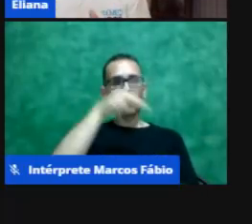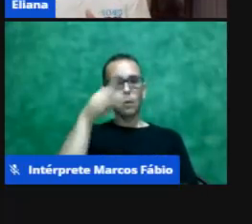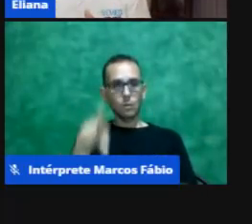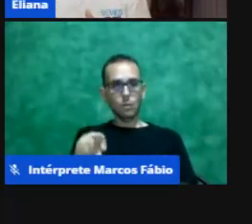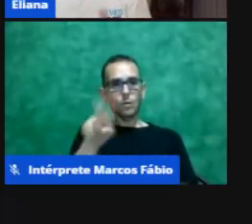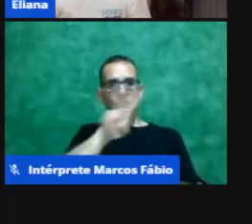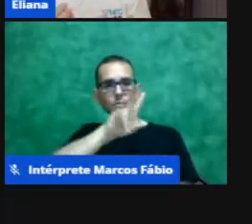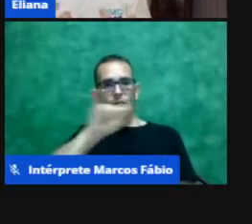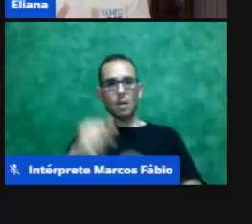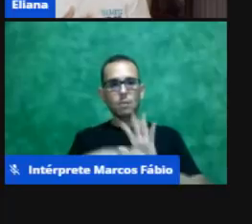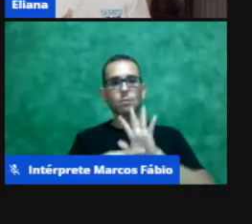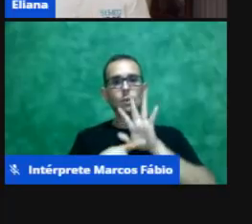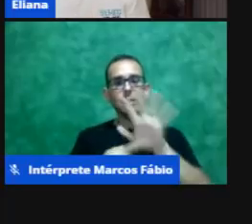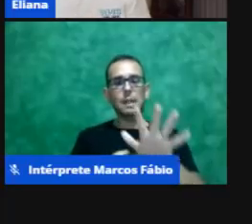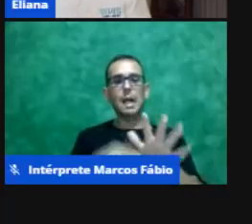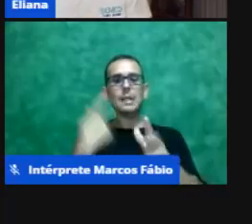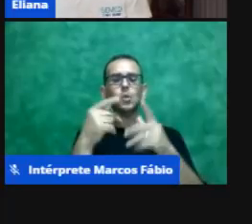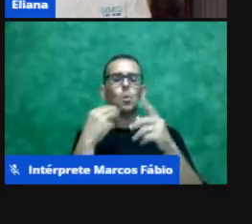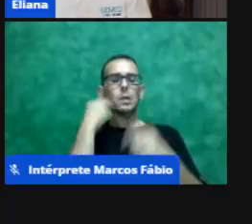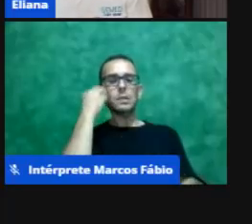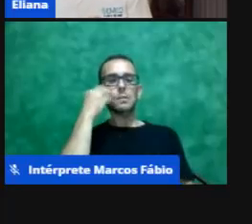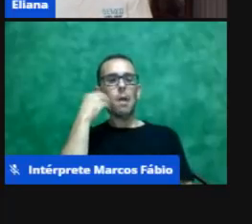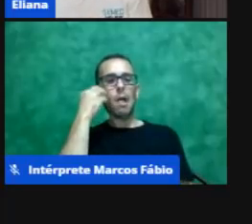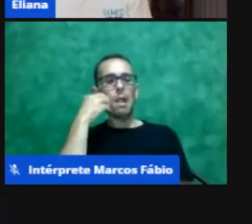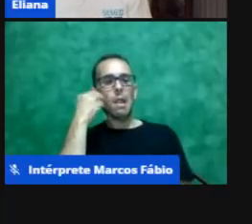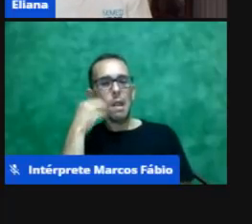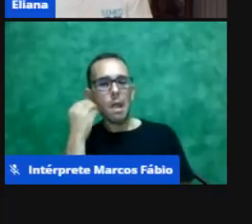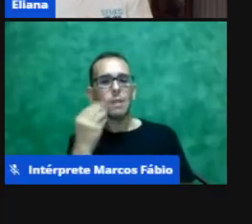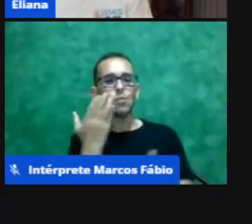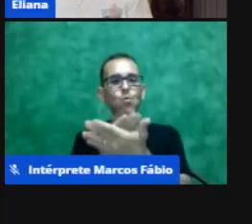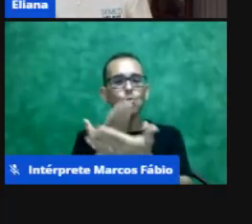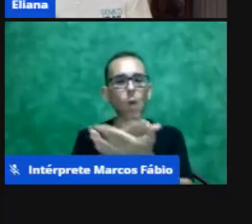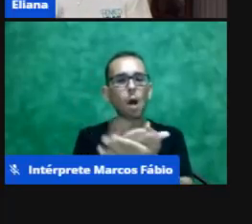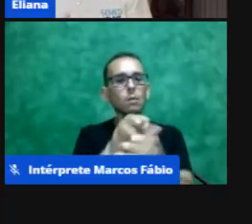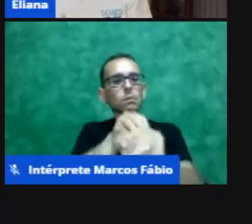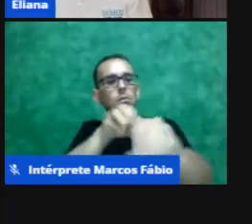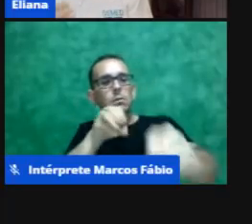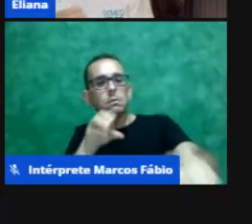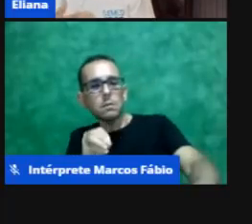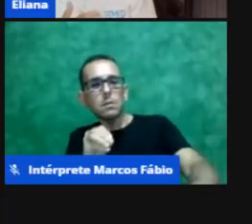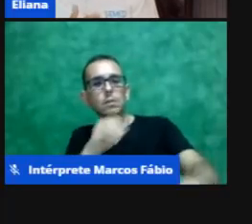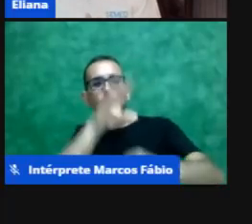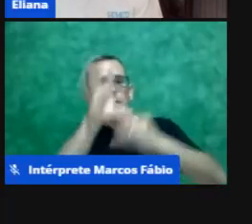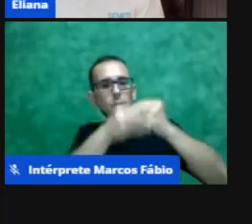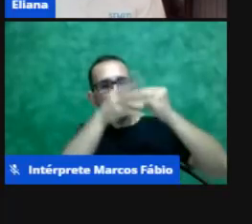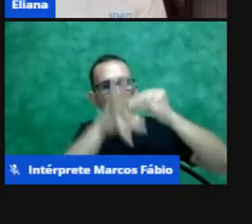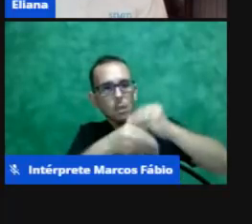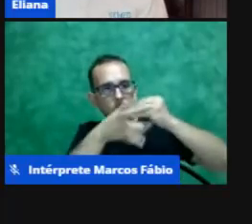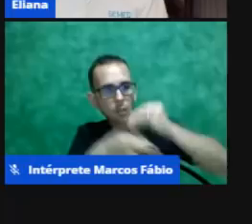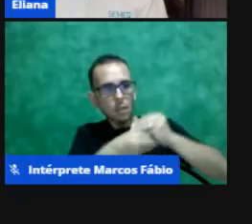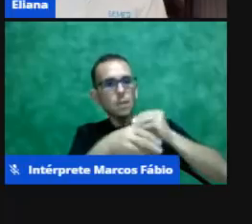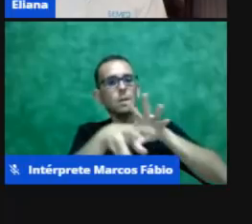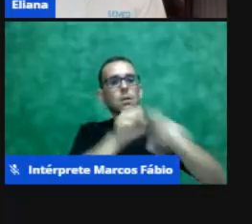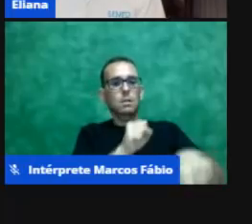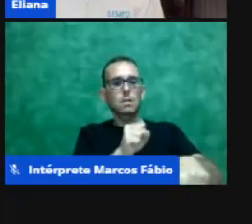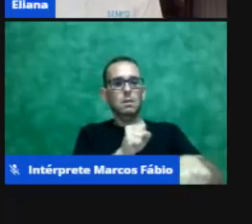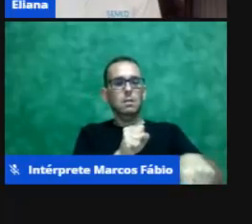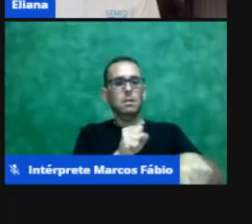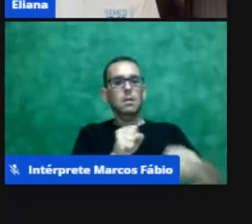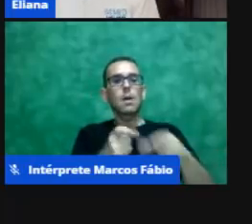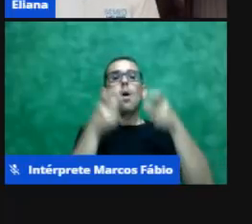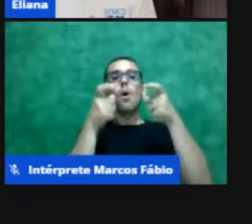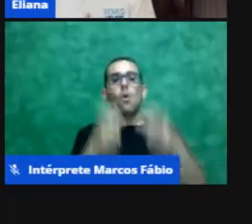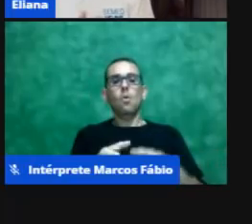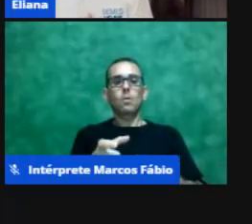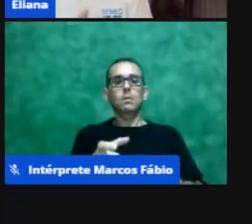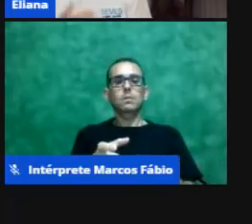irão mostrar suas experiências com aulas remotas, complementando esta formação, onde